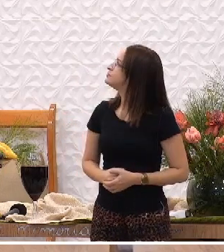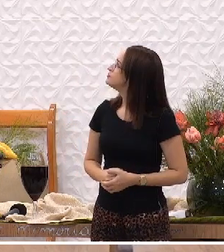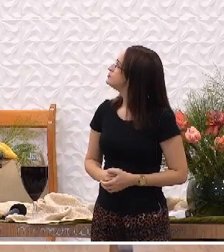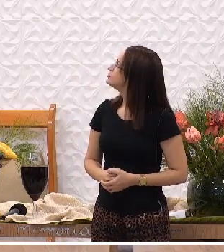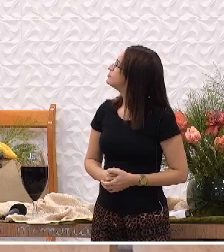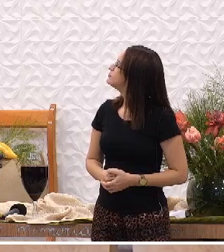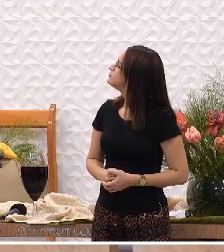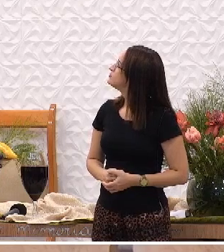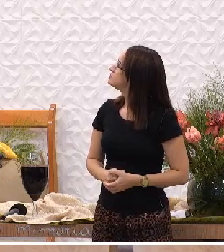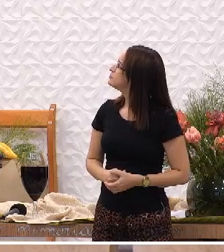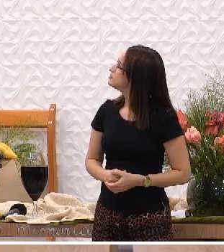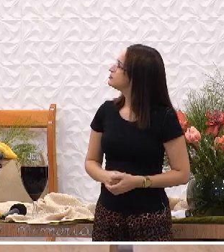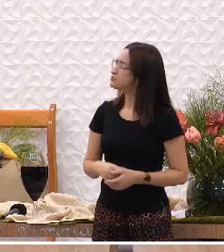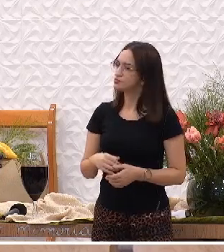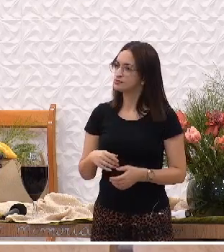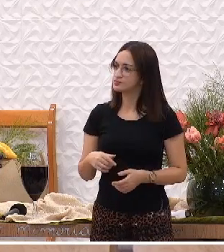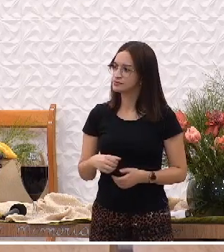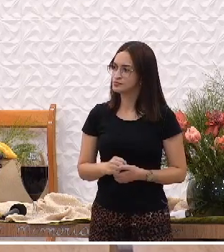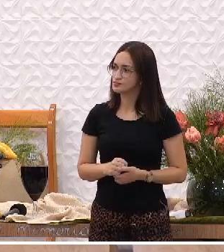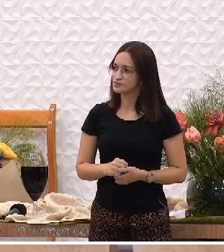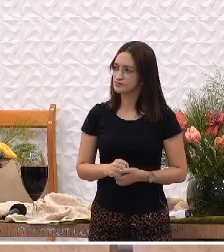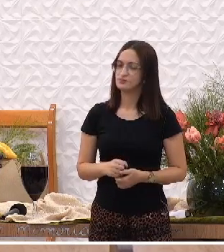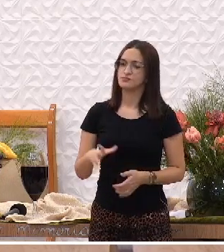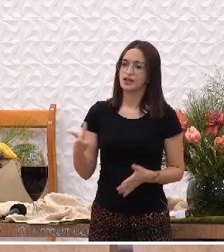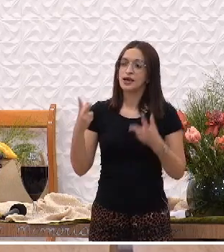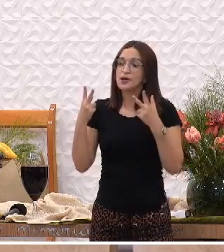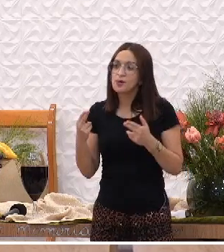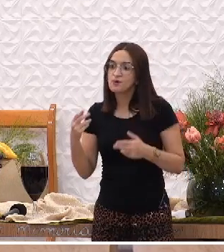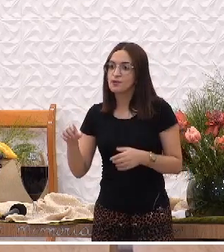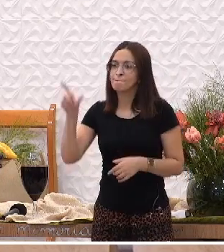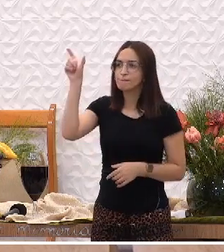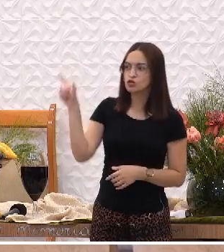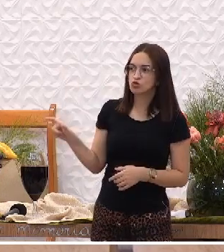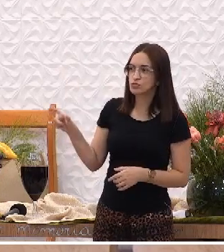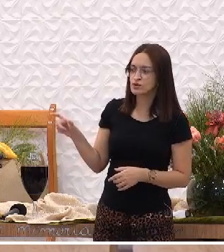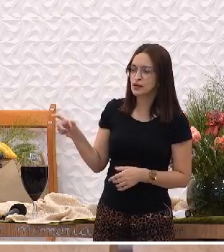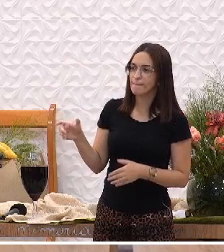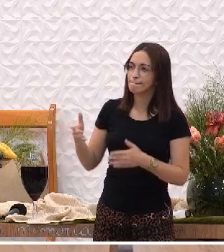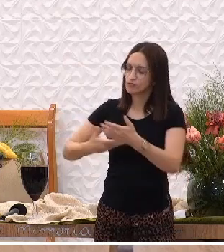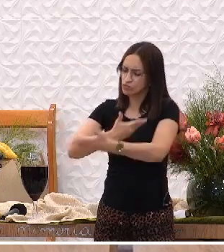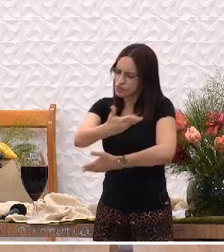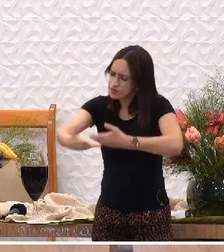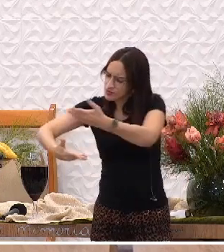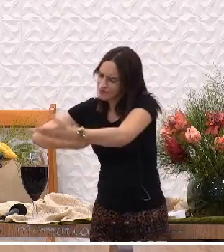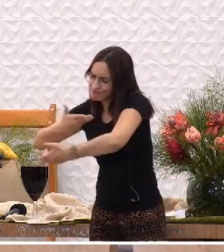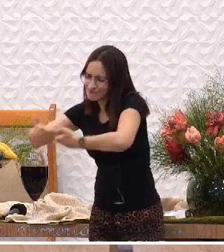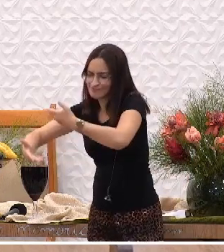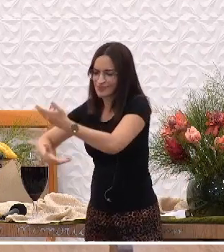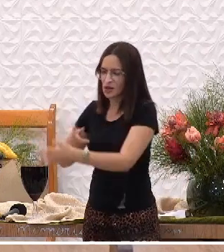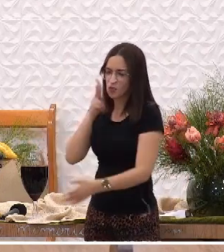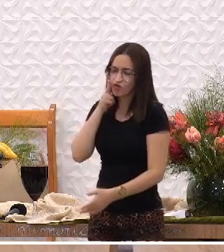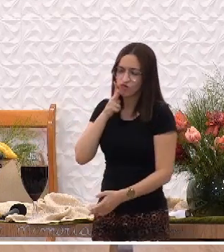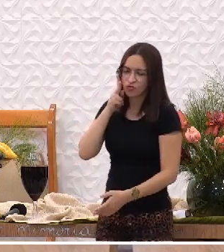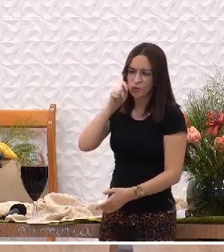dignamente participam do sacramento da ceia do Senhor se alimentam do corpo e do sangue de Cristo, não de uma maneira corporal e carnal, mas